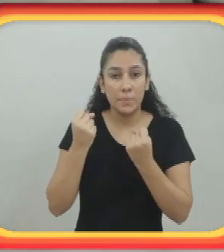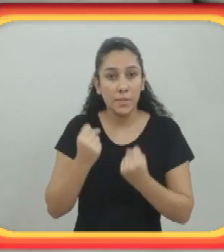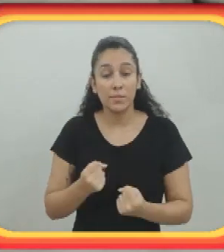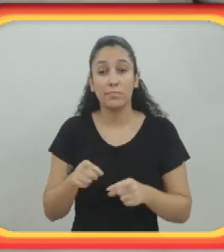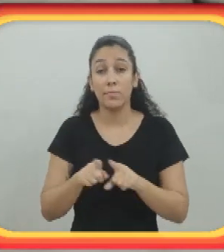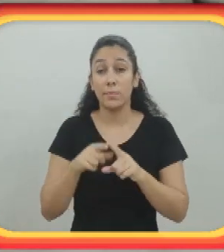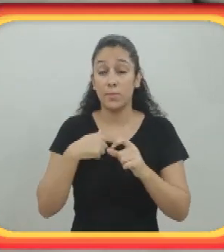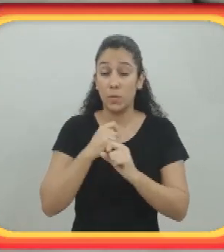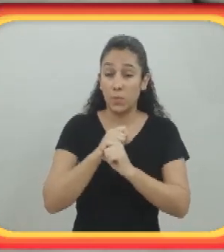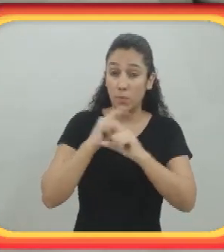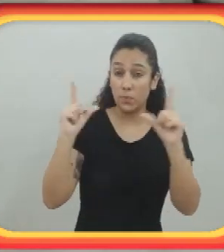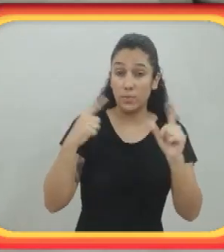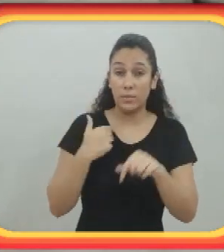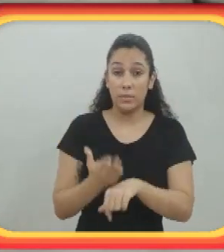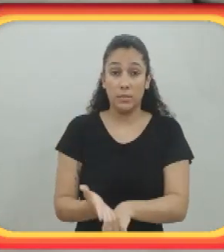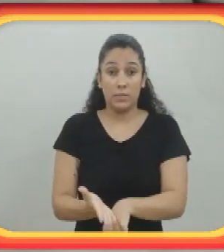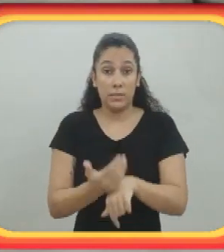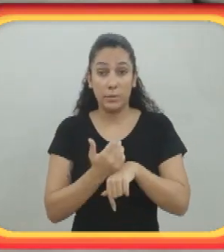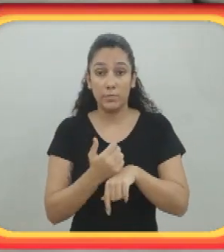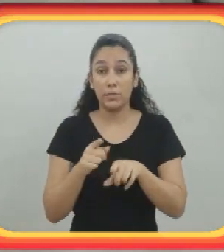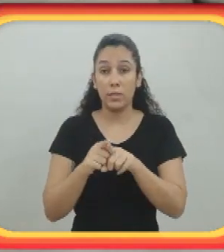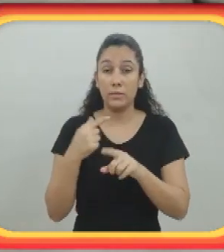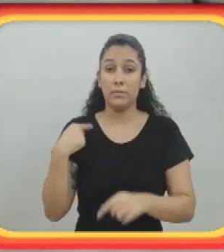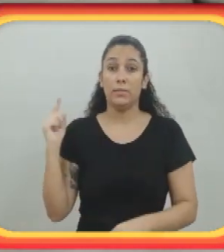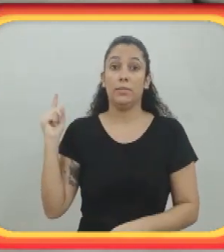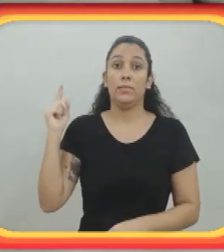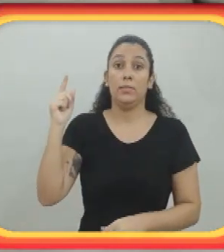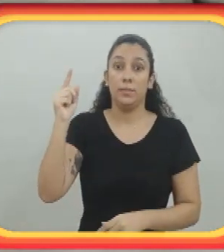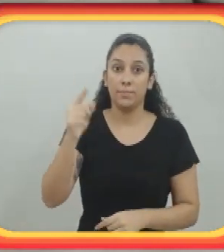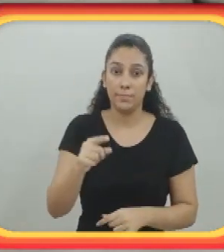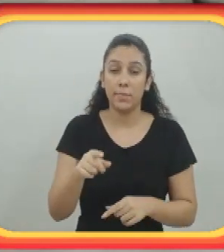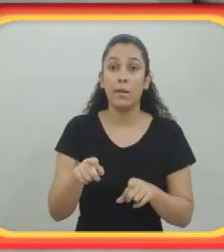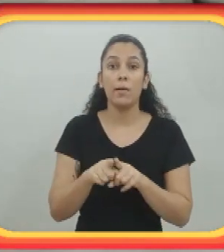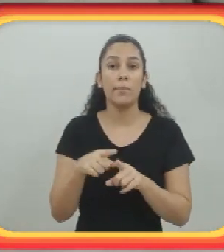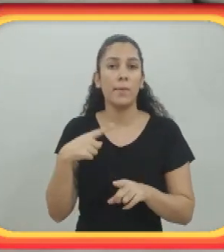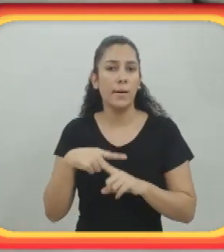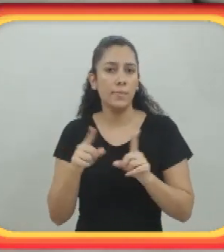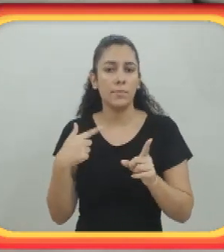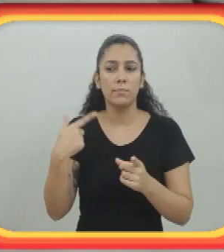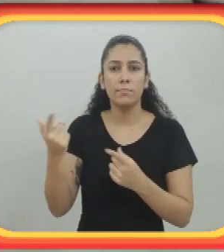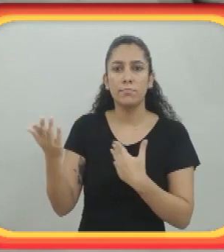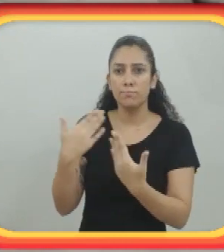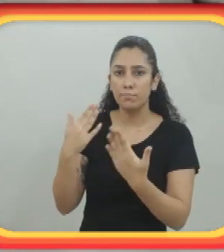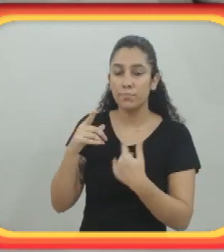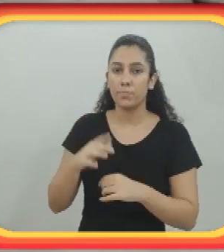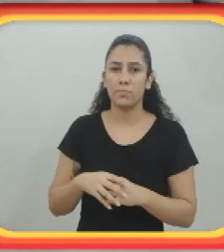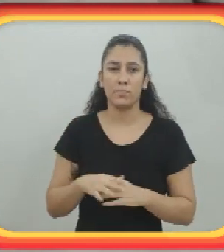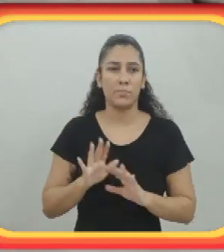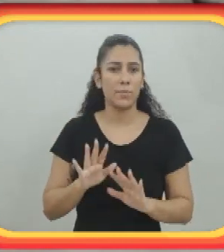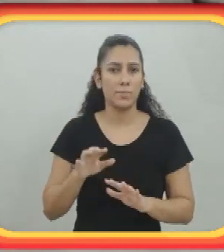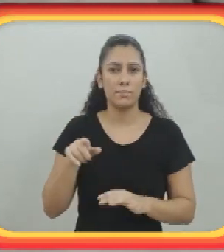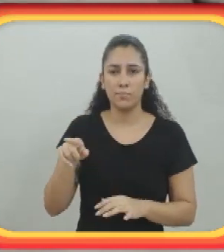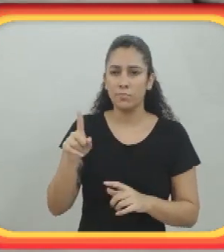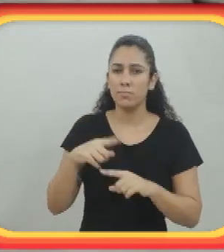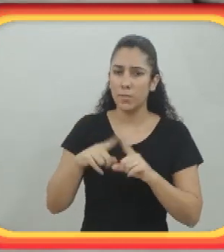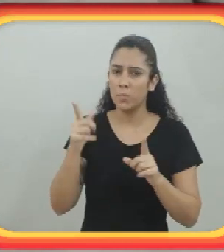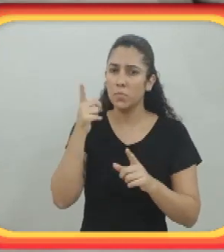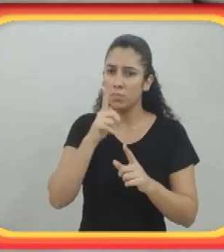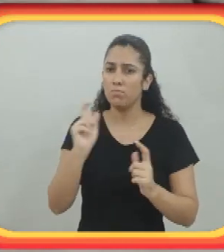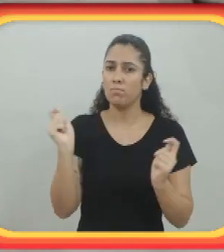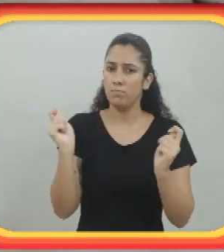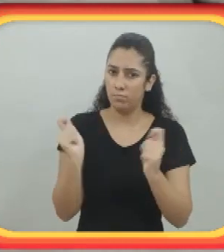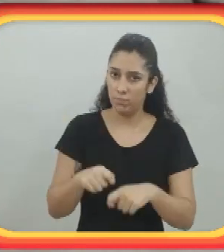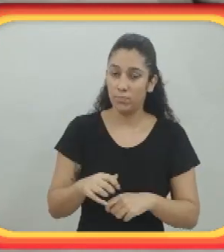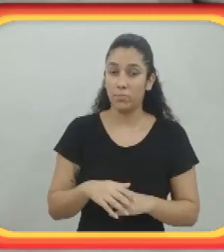Sempre acordando muito cedo e eu viajava bastante, né? Mas a gente conversando e